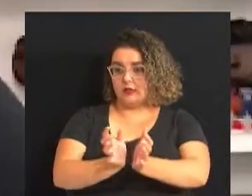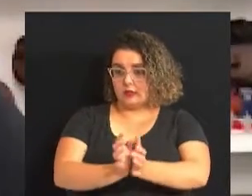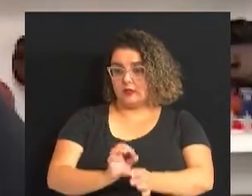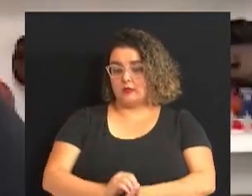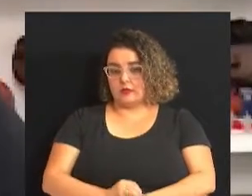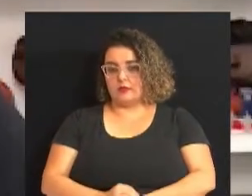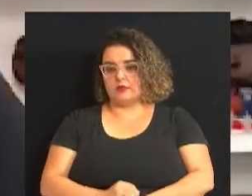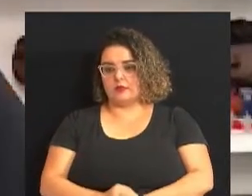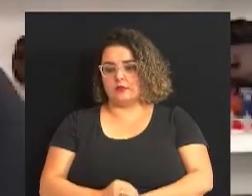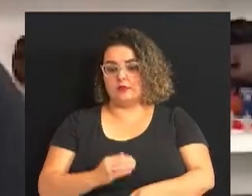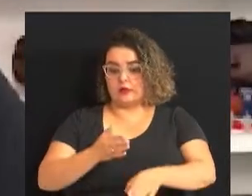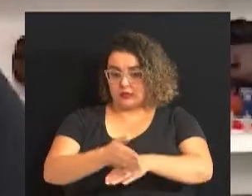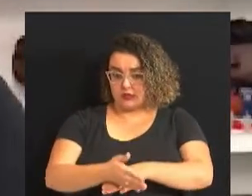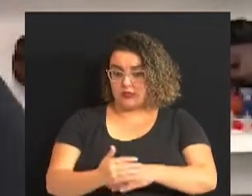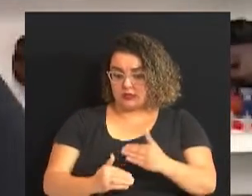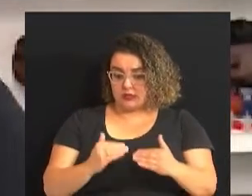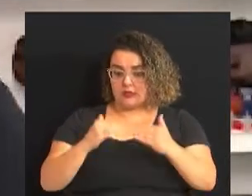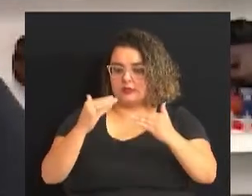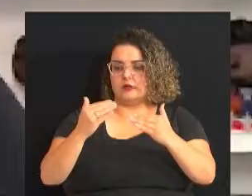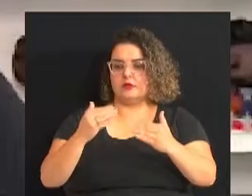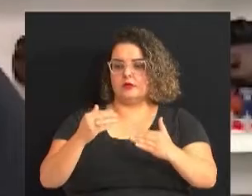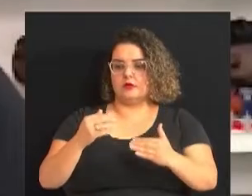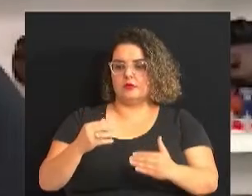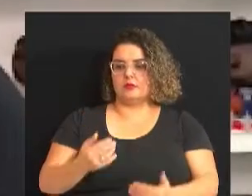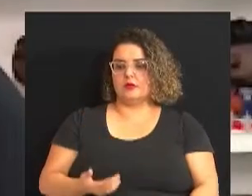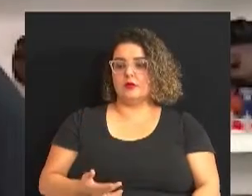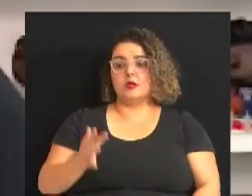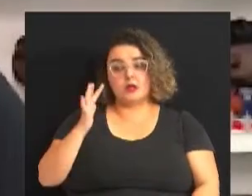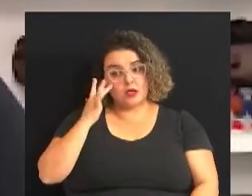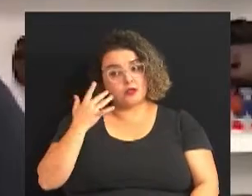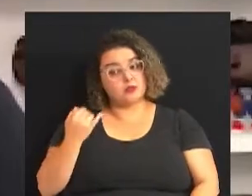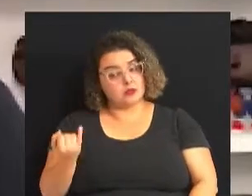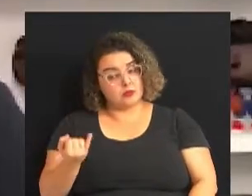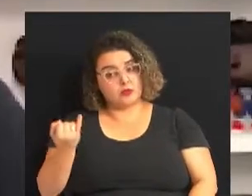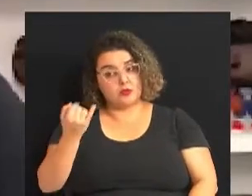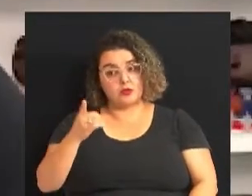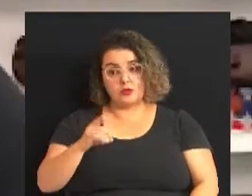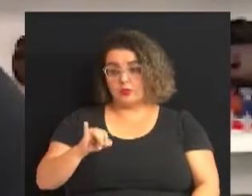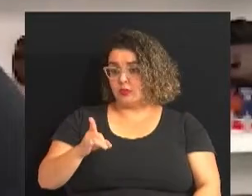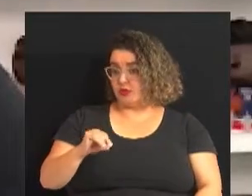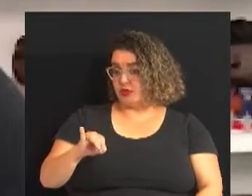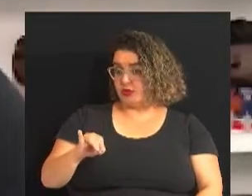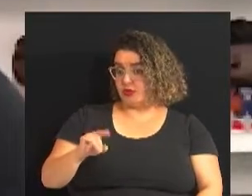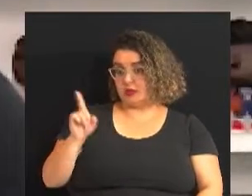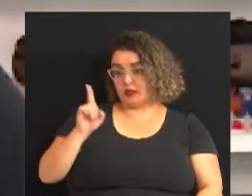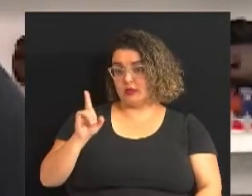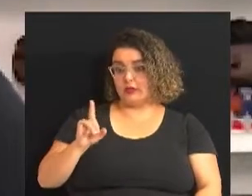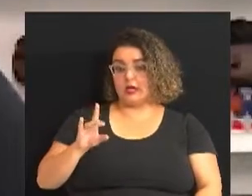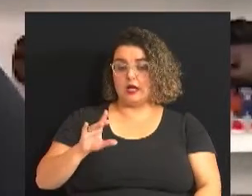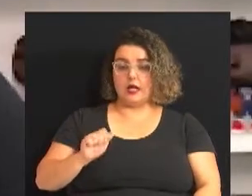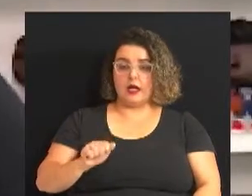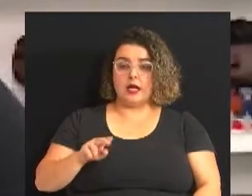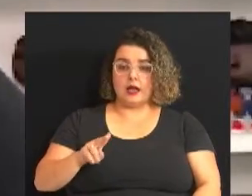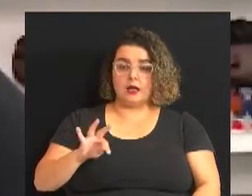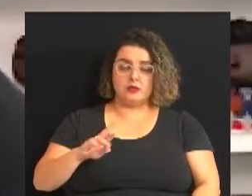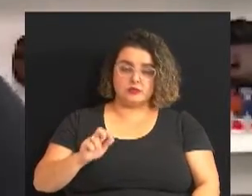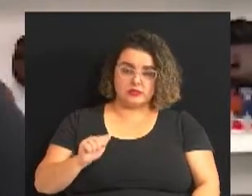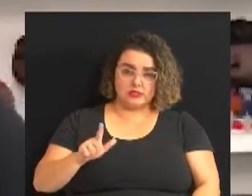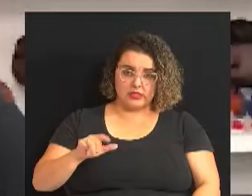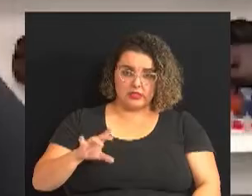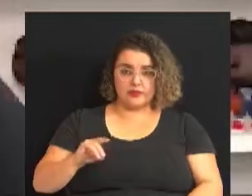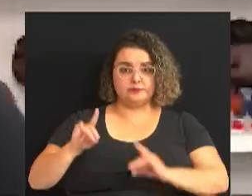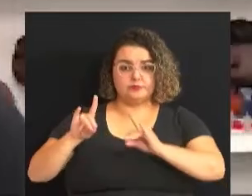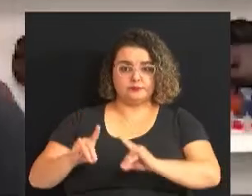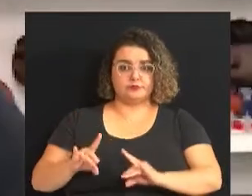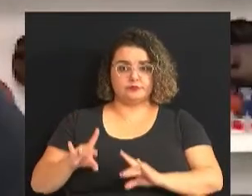dessa liga de desenvolvimento, e o New Orleans Pelicans achou interessante o Didi jogar na Austrália, um campeonato profissional diferente do